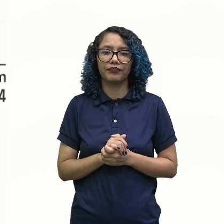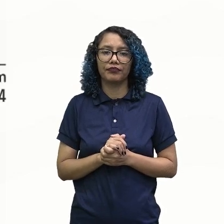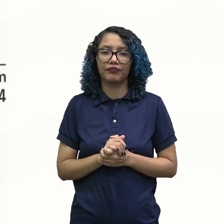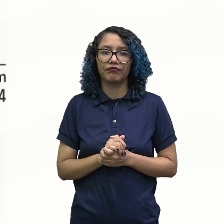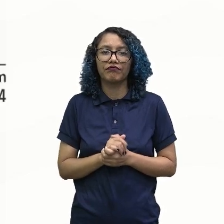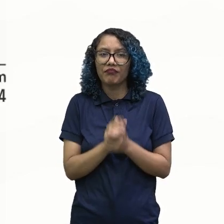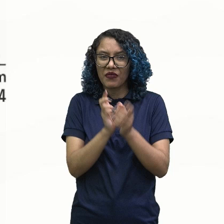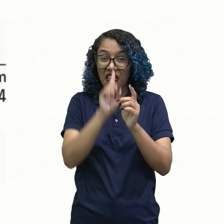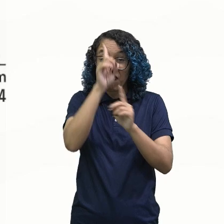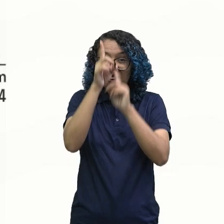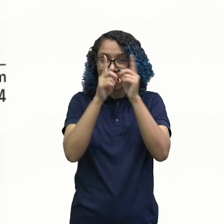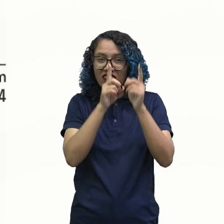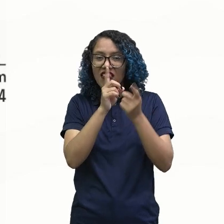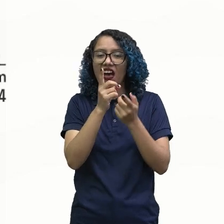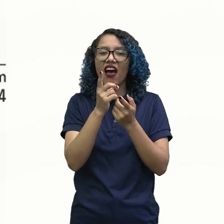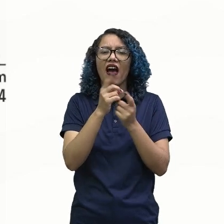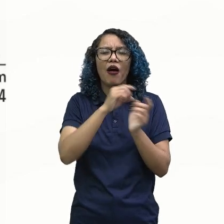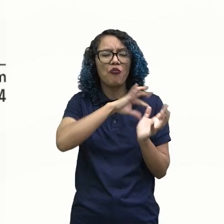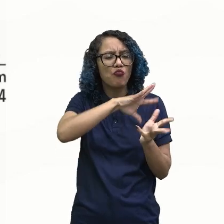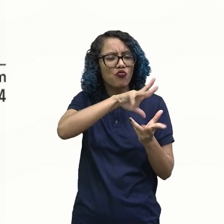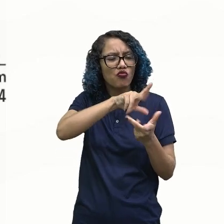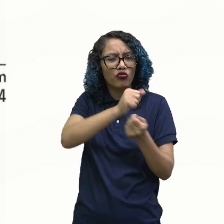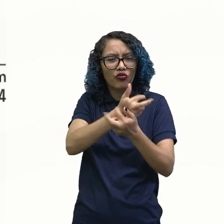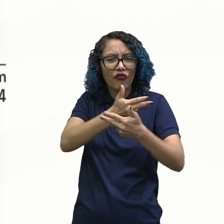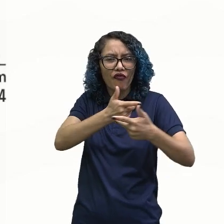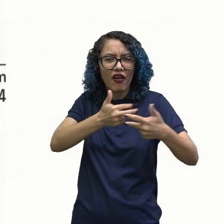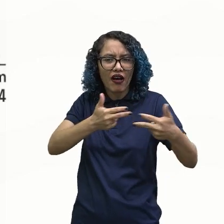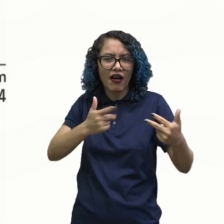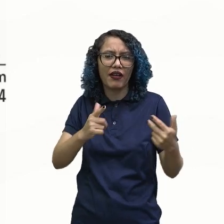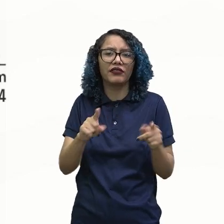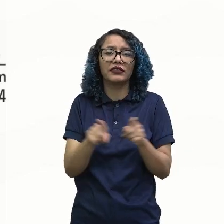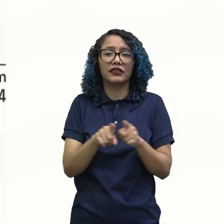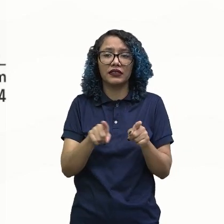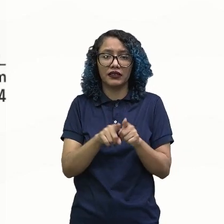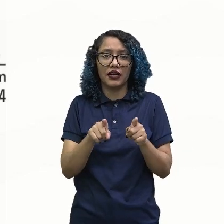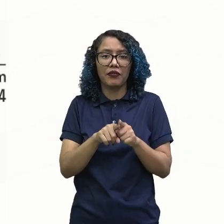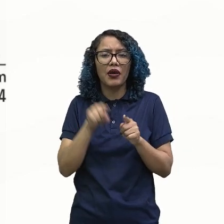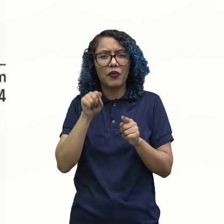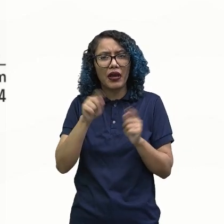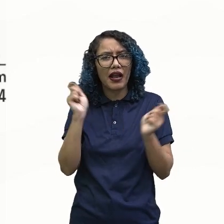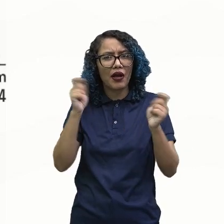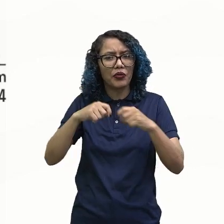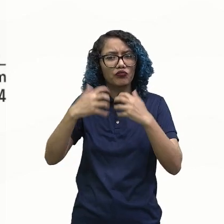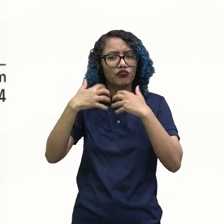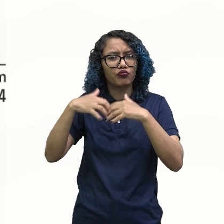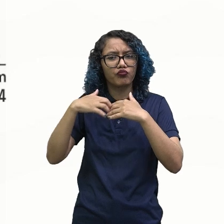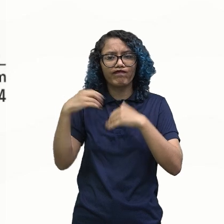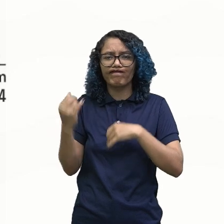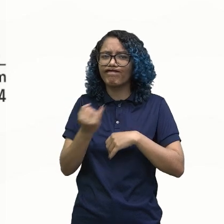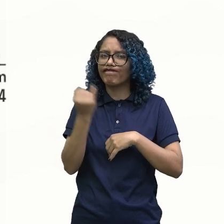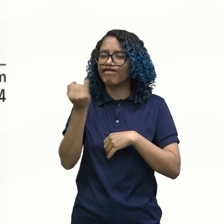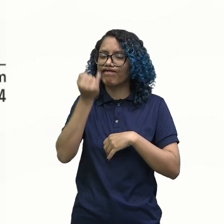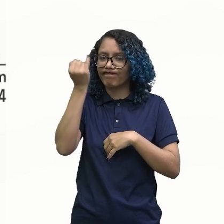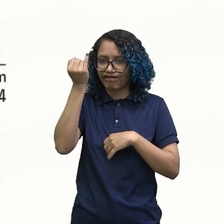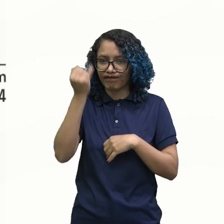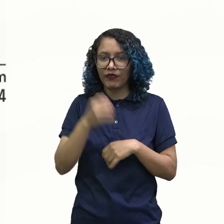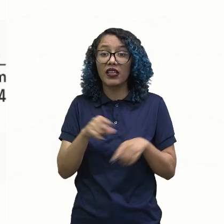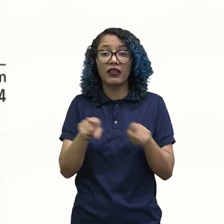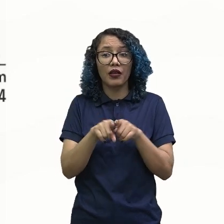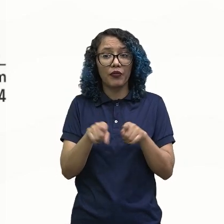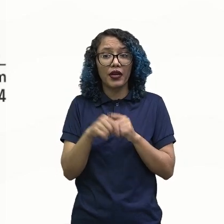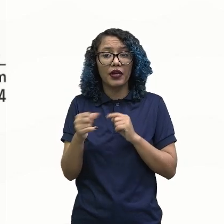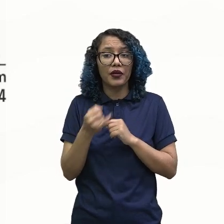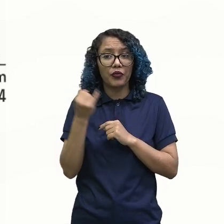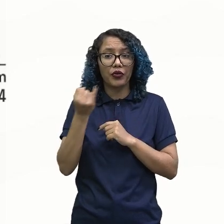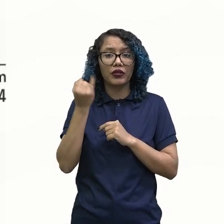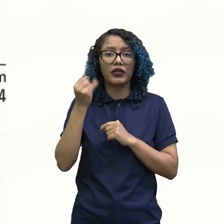criação de novos universos, e justamente por esse potencial cognitivo ele é muito relevante. É prudente